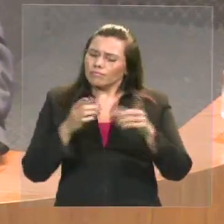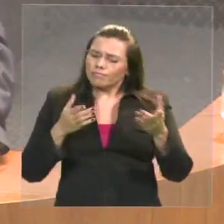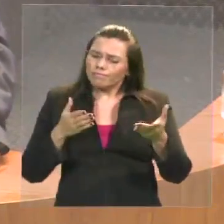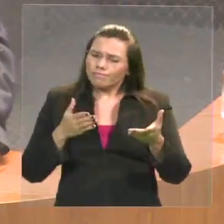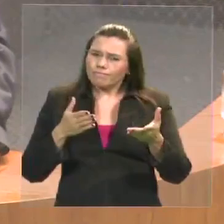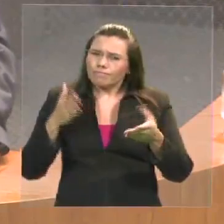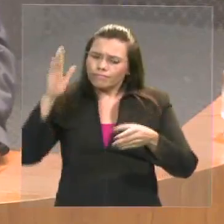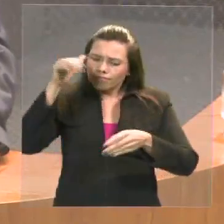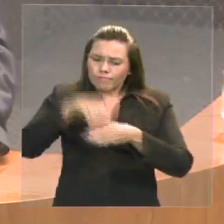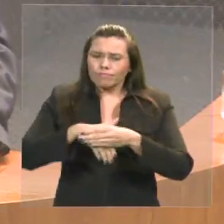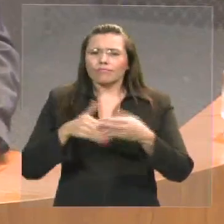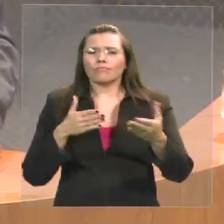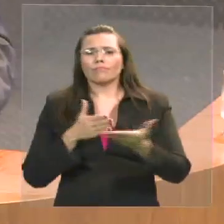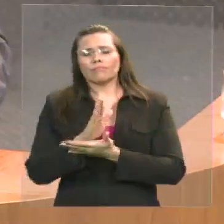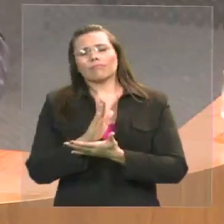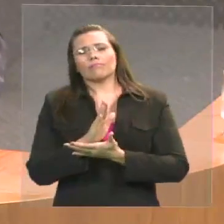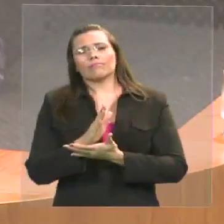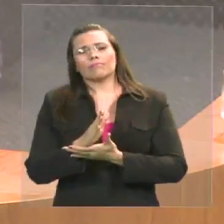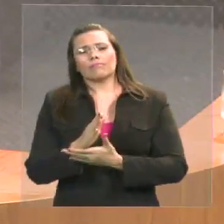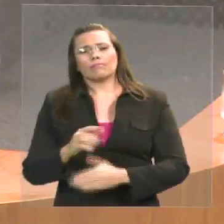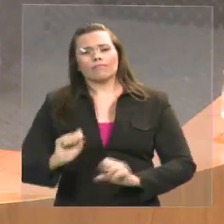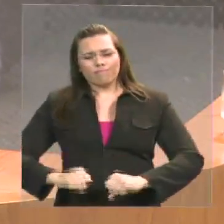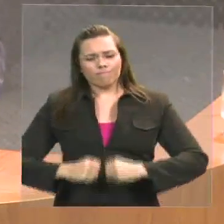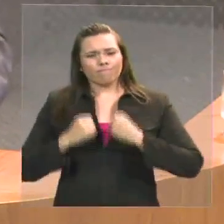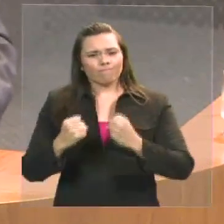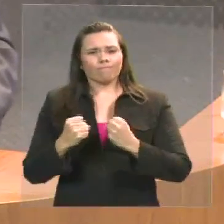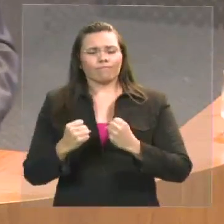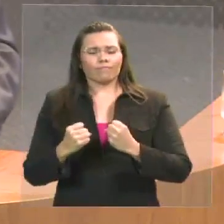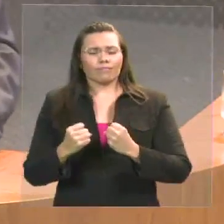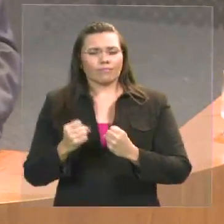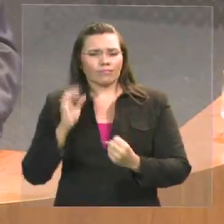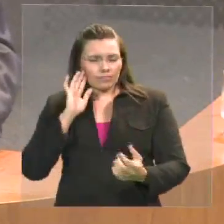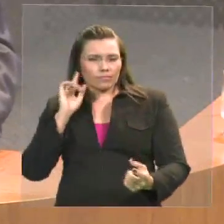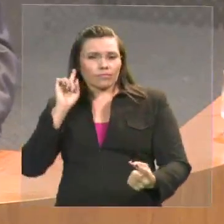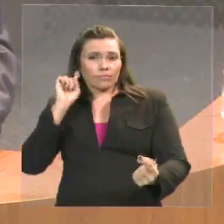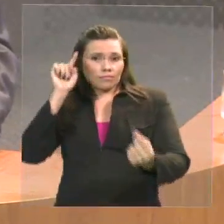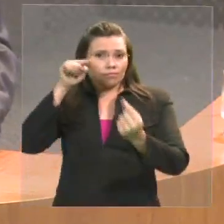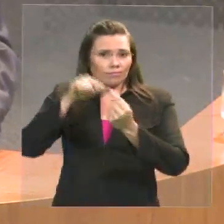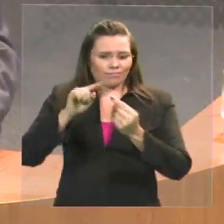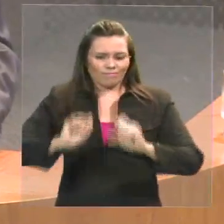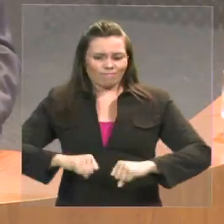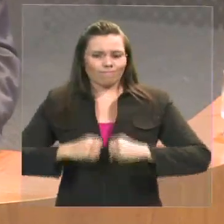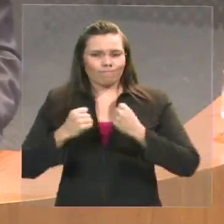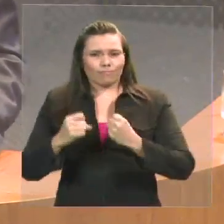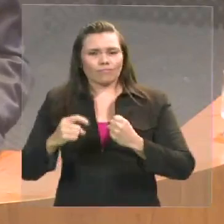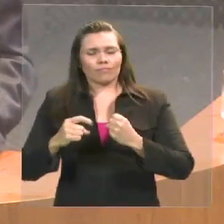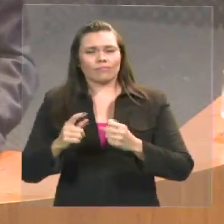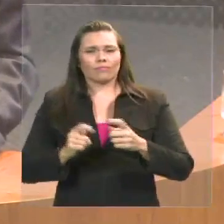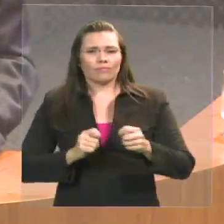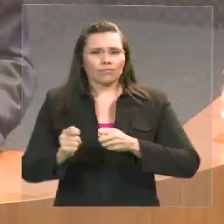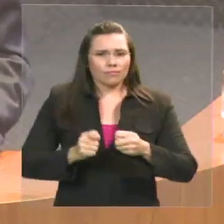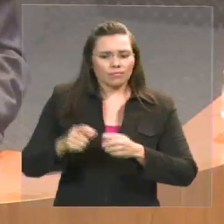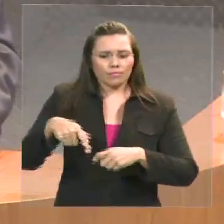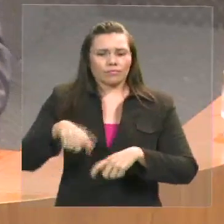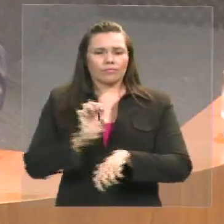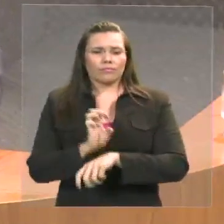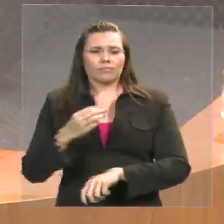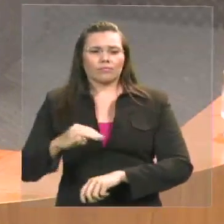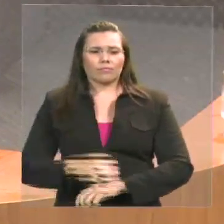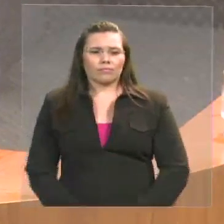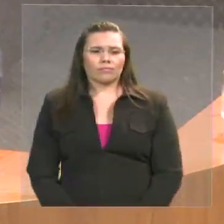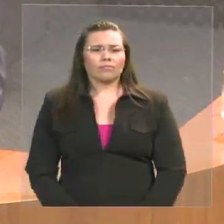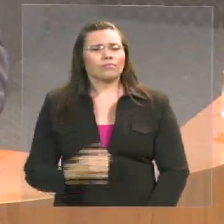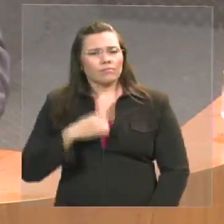já, peço a Vossa Excelência que apreciem de forma positiva, que possamos corroborar, confirmando